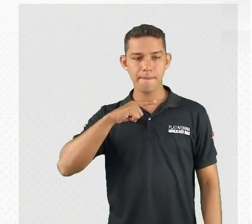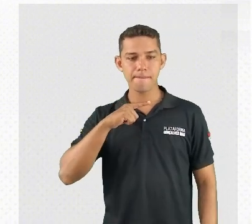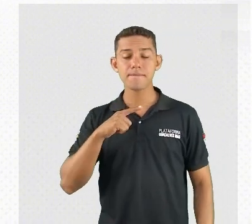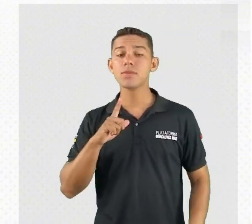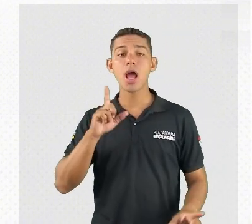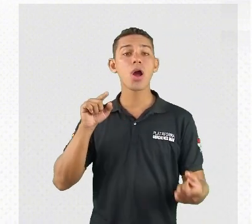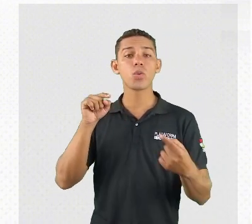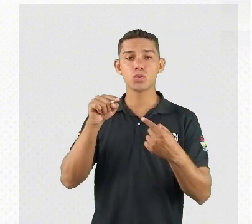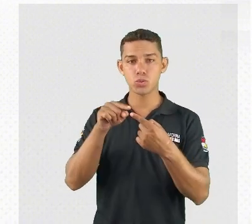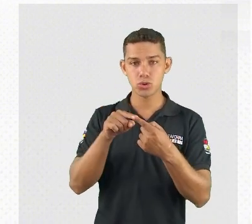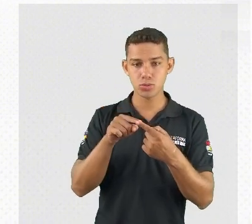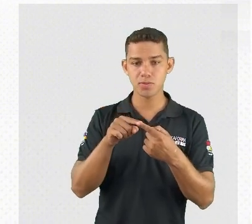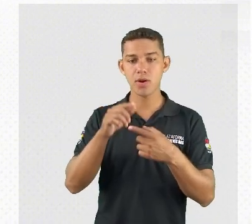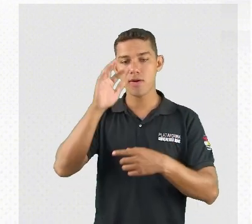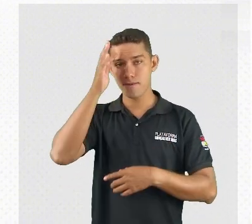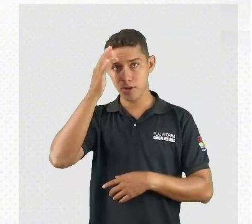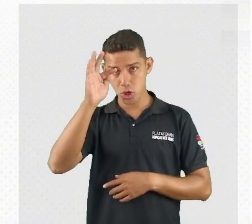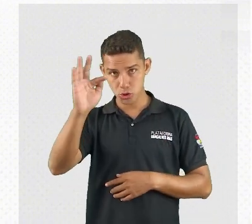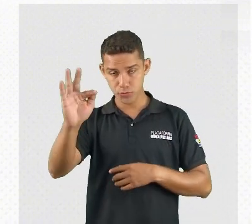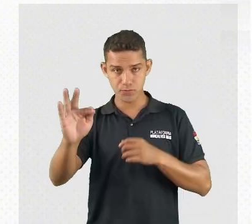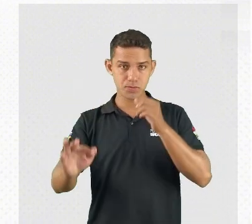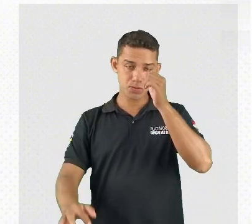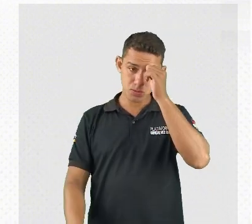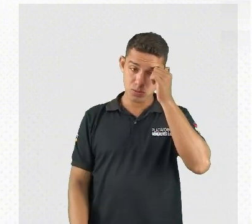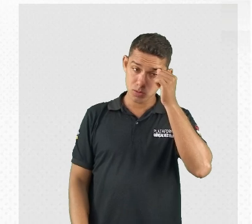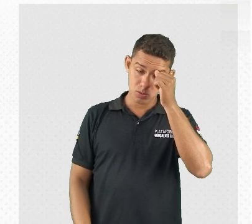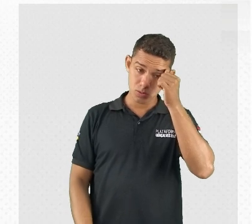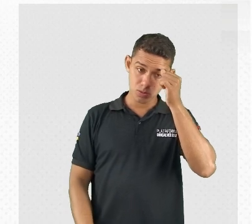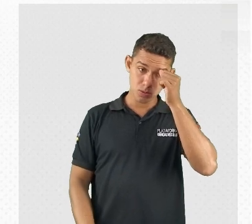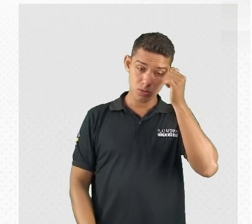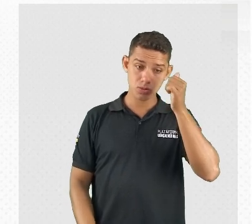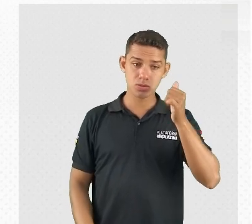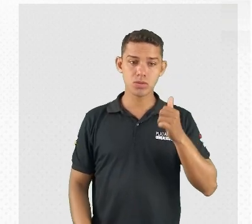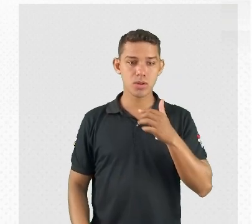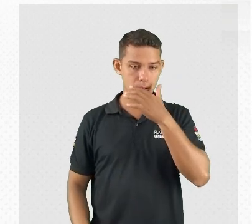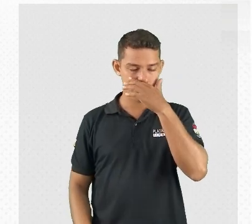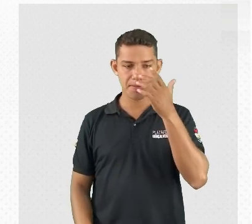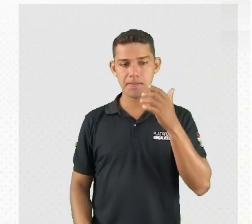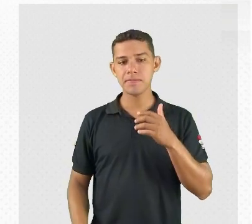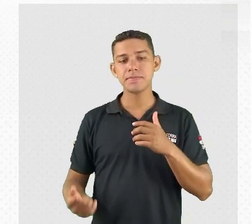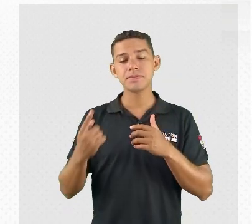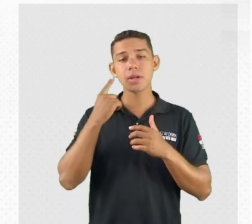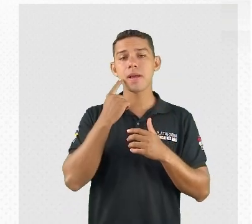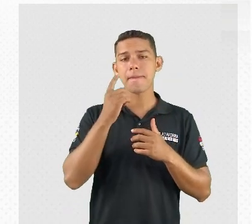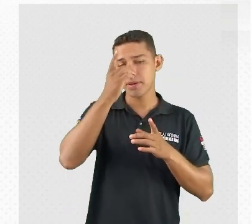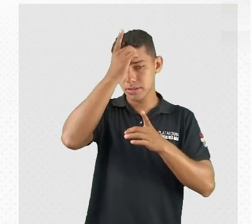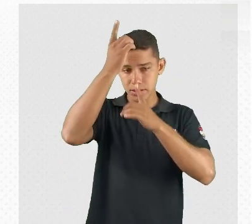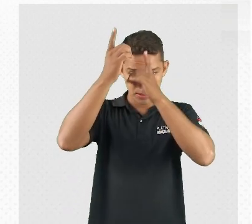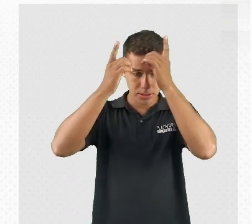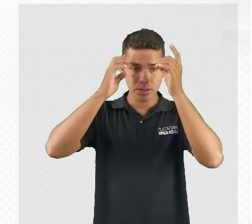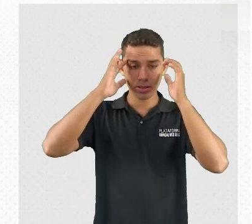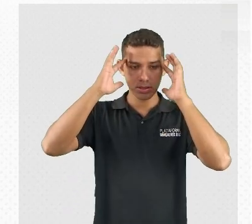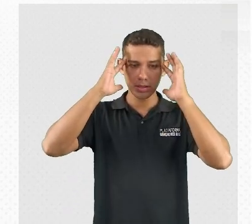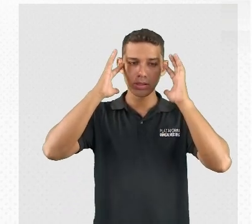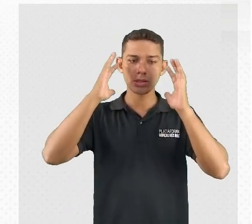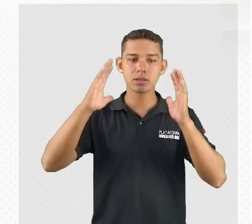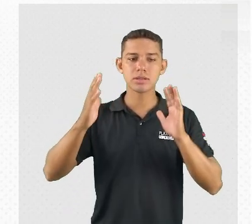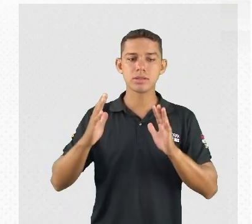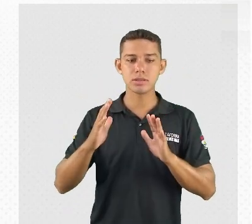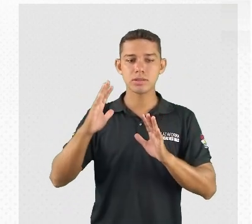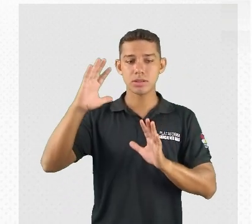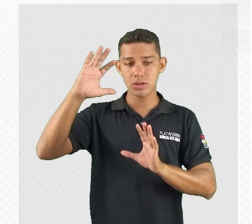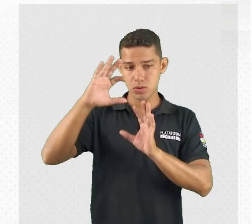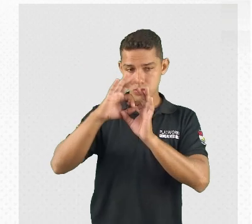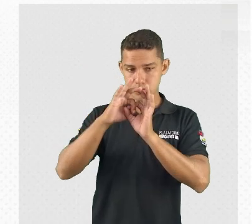é alcançado pelo filósofo, né? Então, o filósofo, ele é aquele que está mais perto do mundo das ideias, né? Ou seja, mais perto do conceito